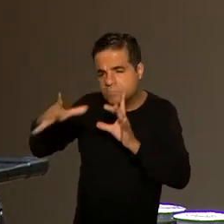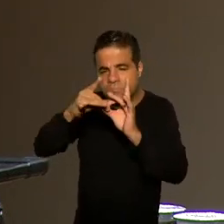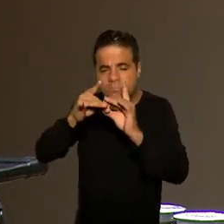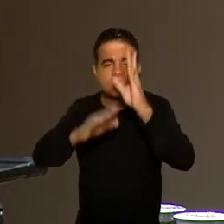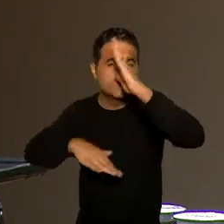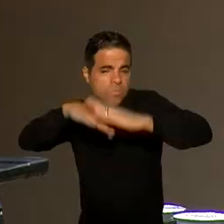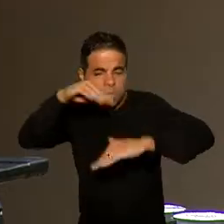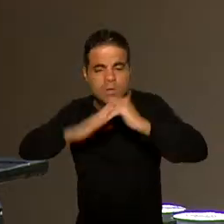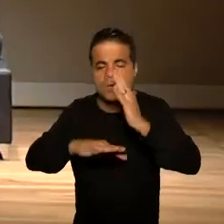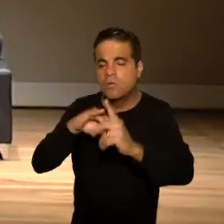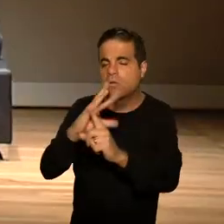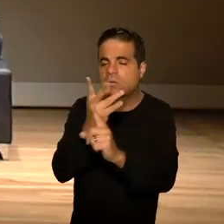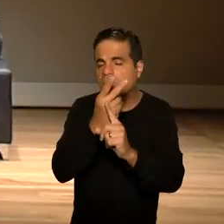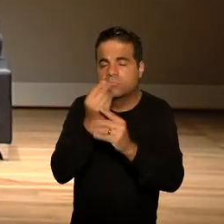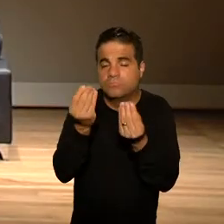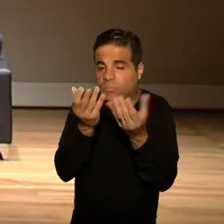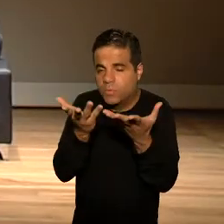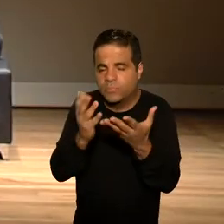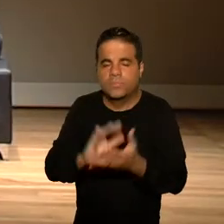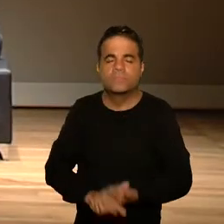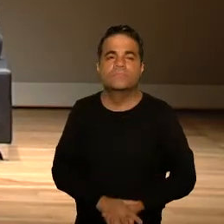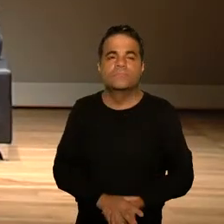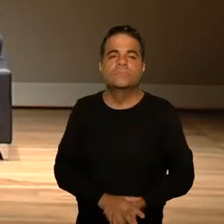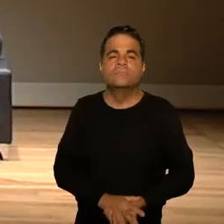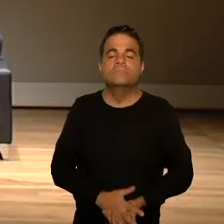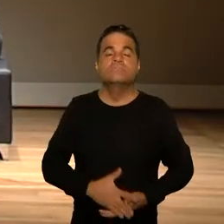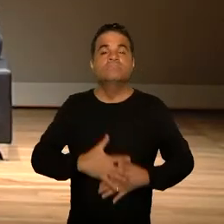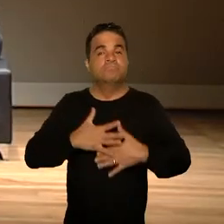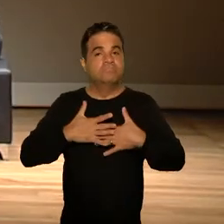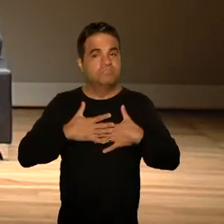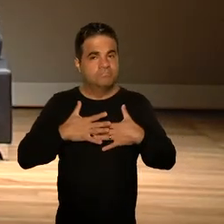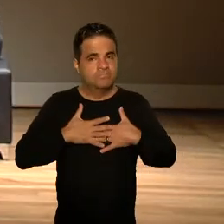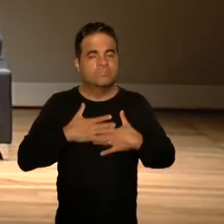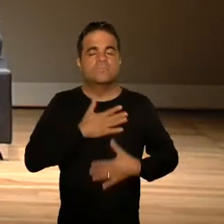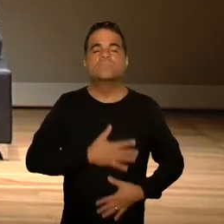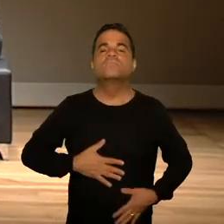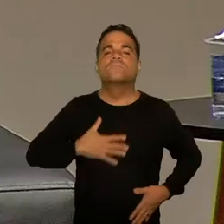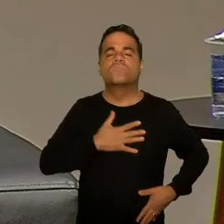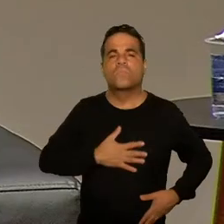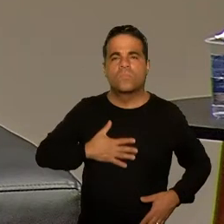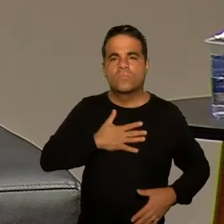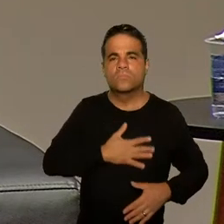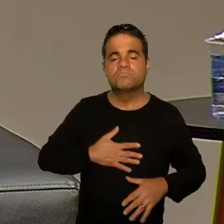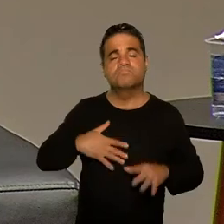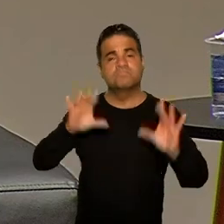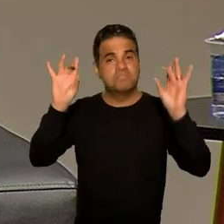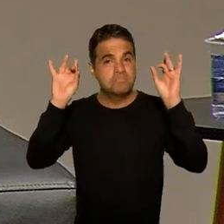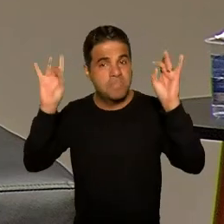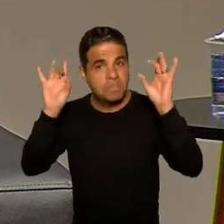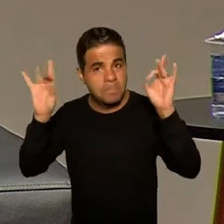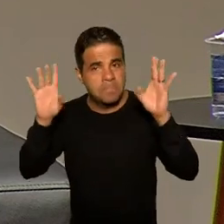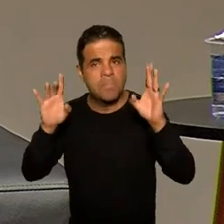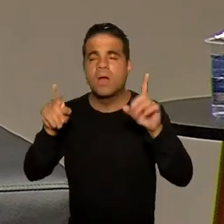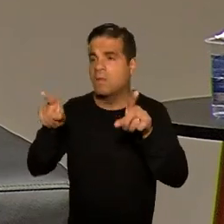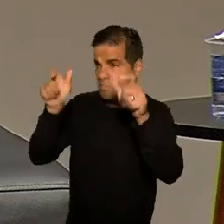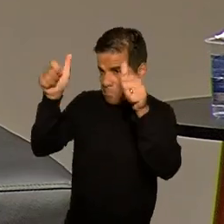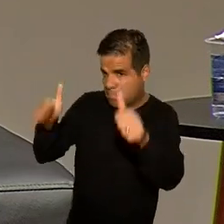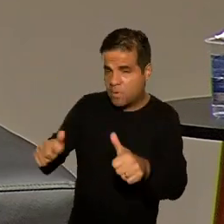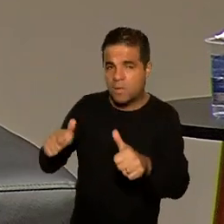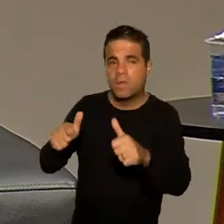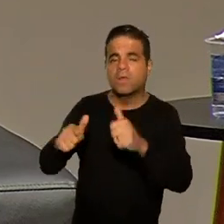arte e o público eu eu no meu caso eu gosto de um certo privilégio do fato de ser